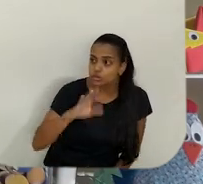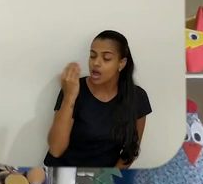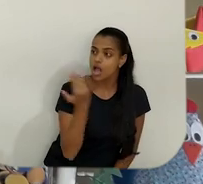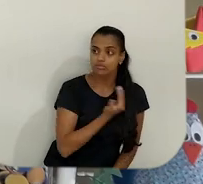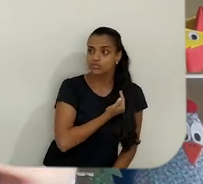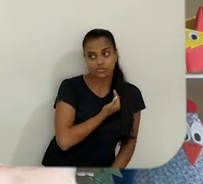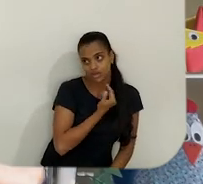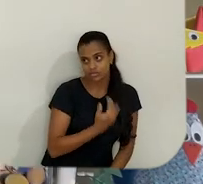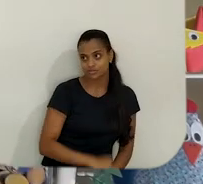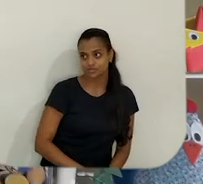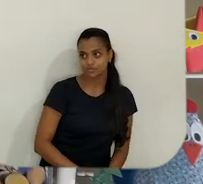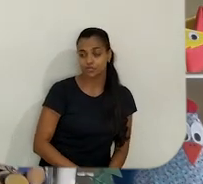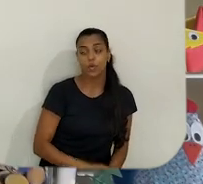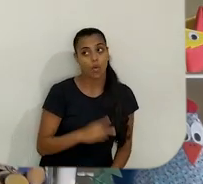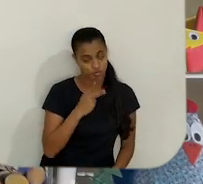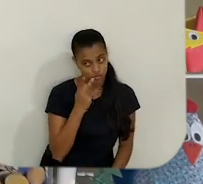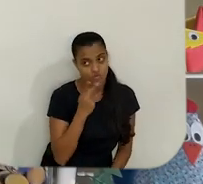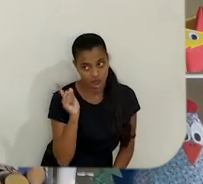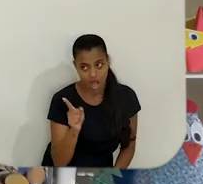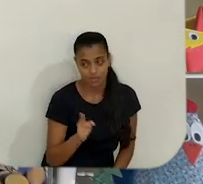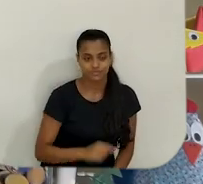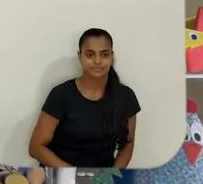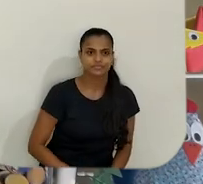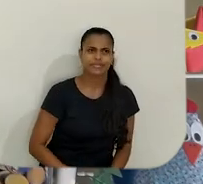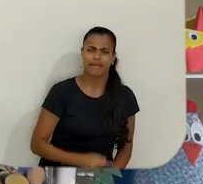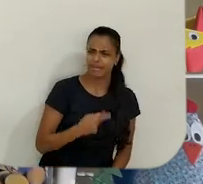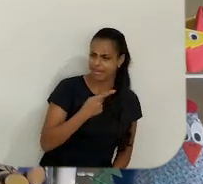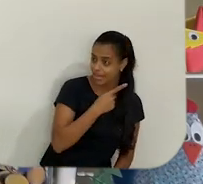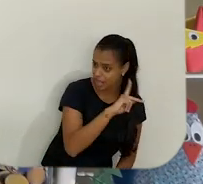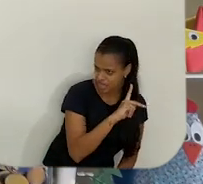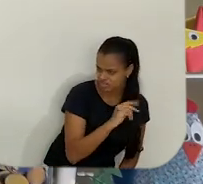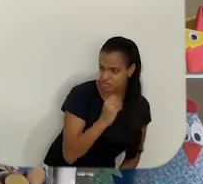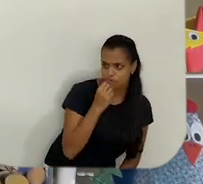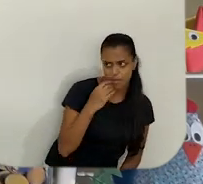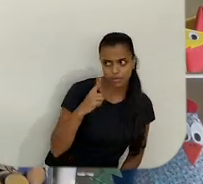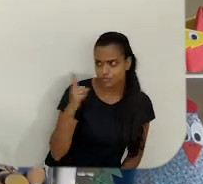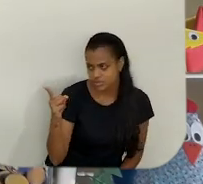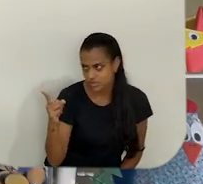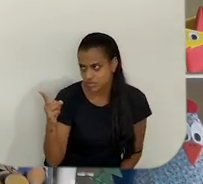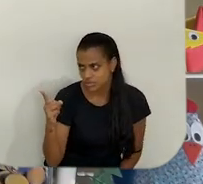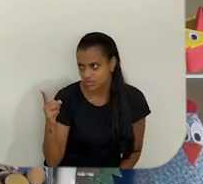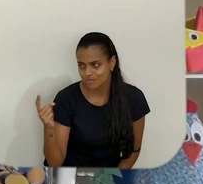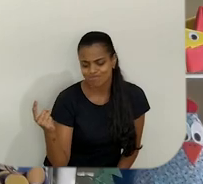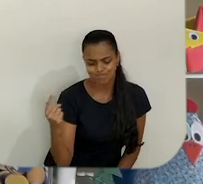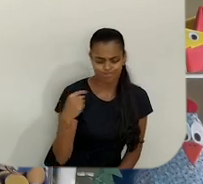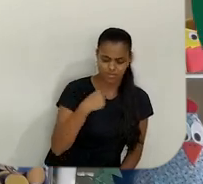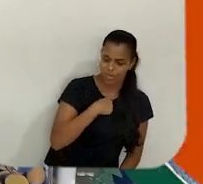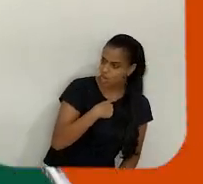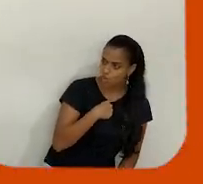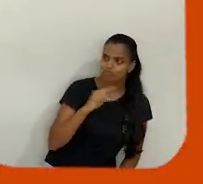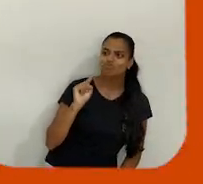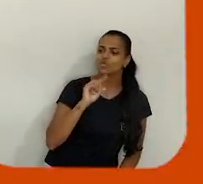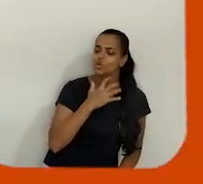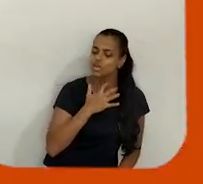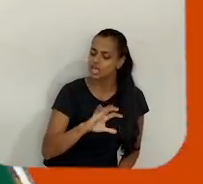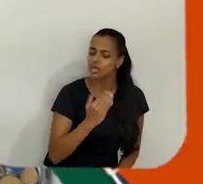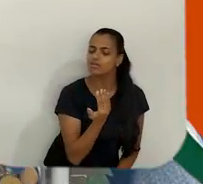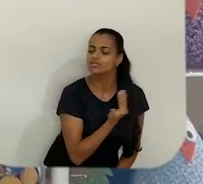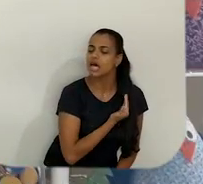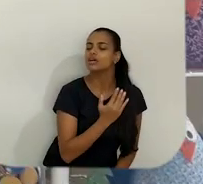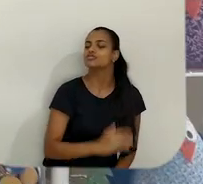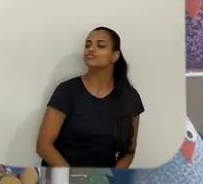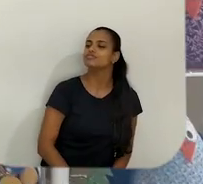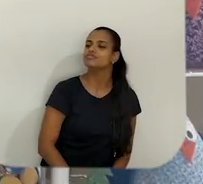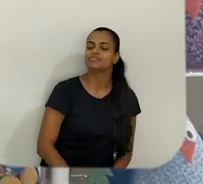por isso eu te digo se eles não forem bons com você não serão mais meus amigos